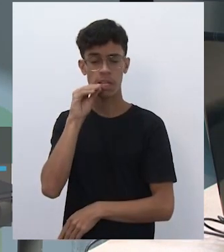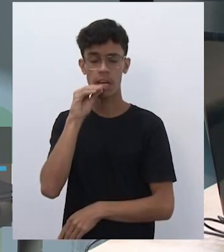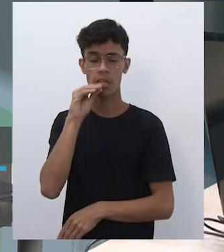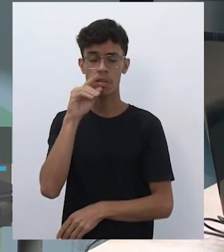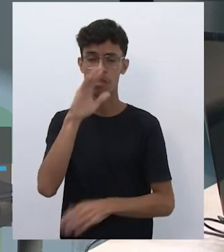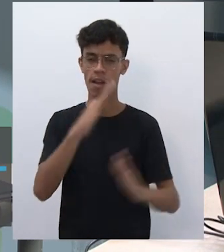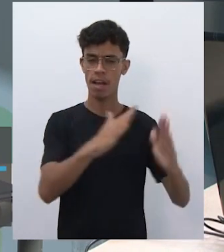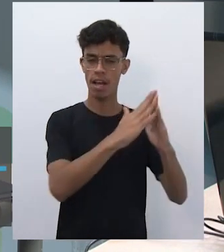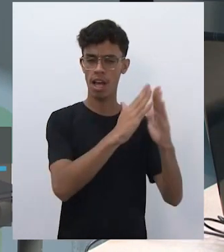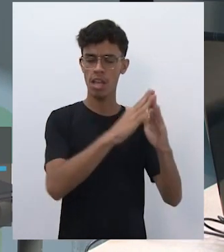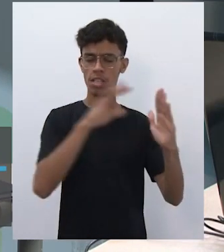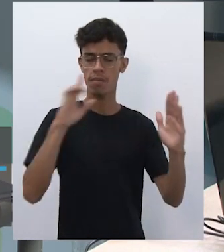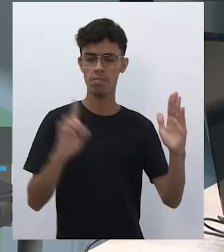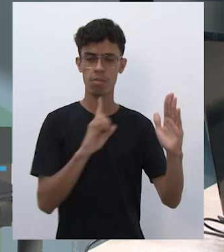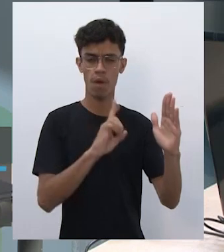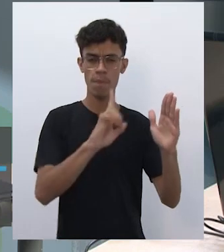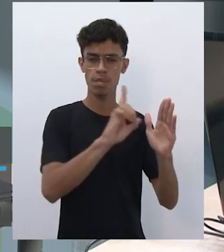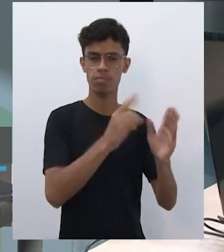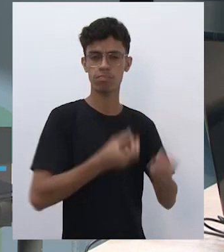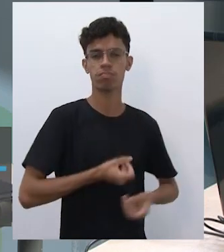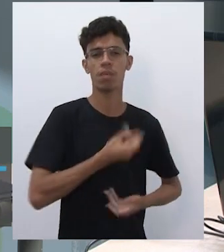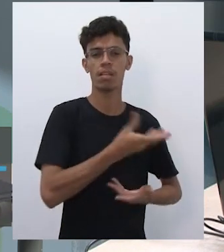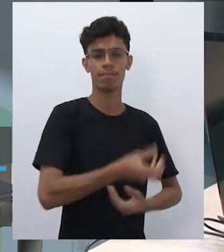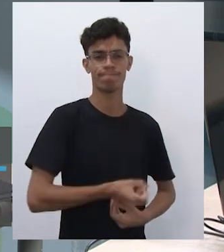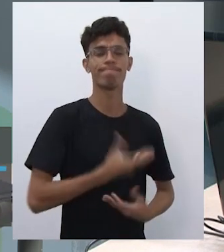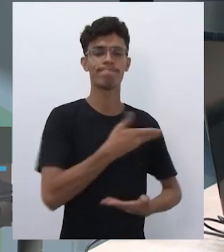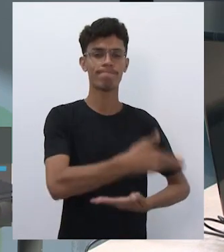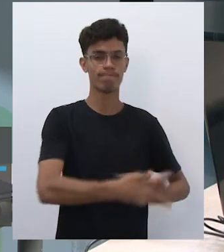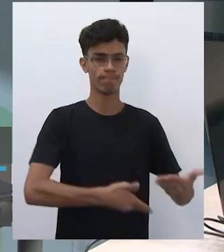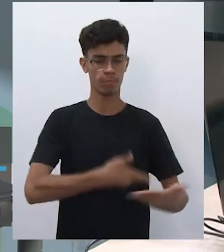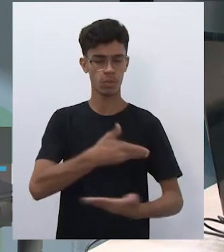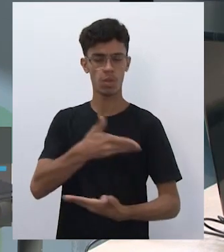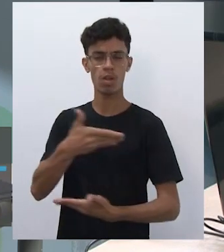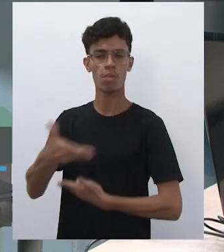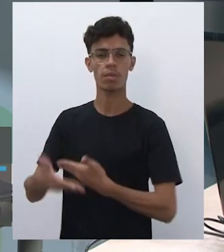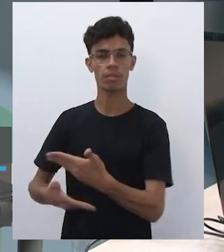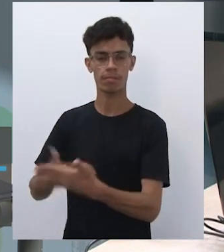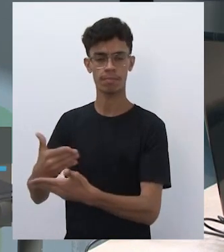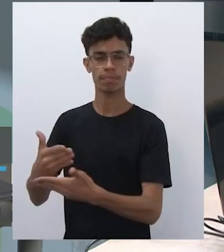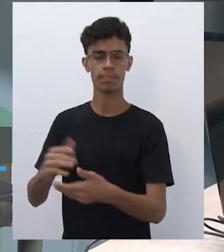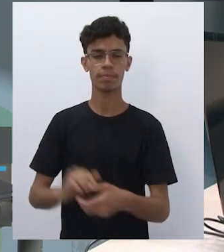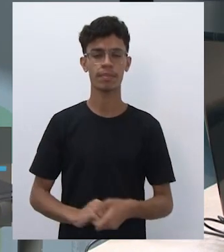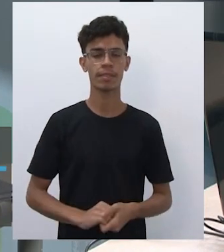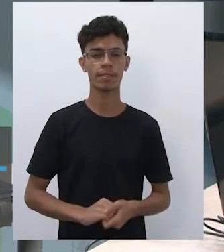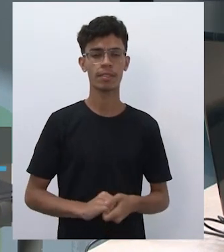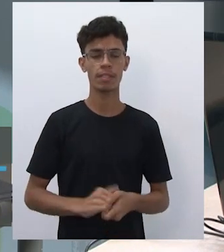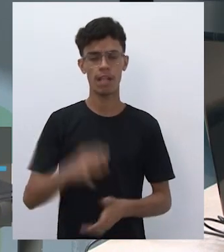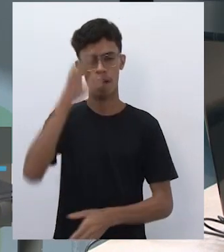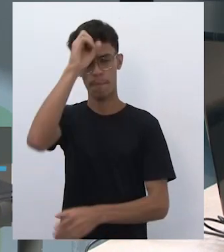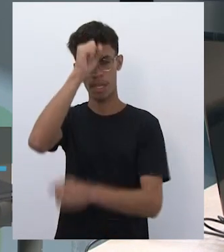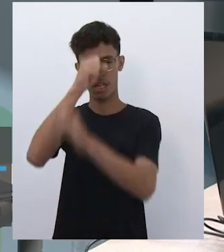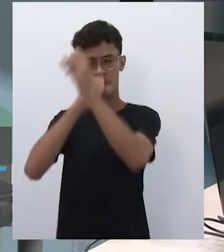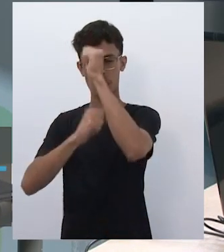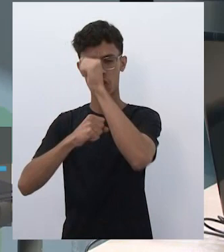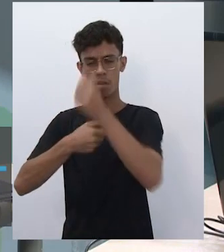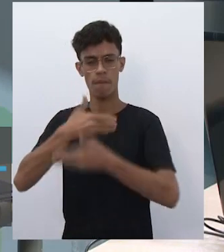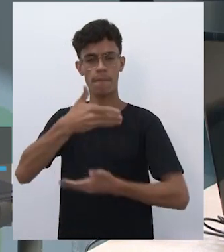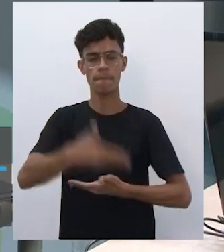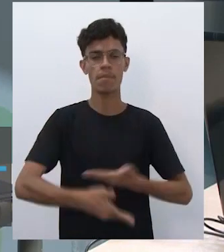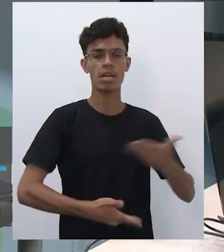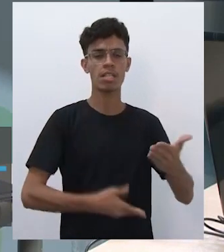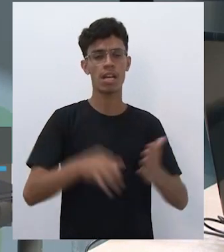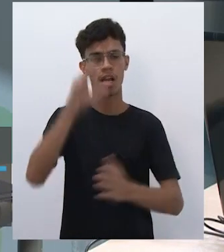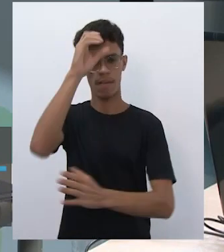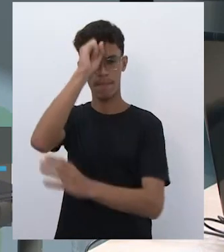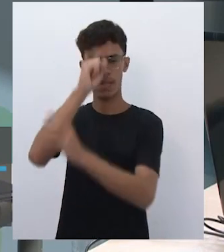levam isso para casa. Então, percebam quanto isso é um ciclo, né? Na verdade, você aprende, depois você passa e você